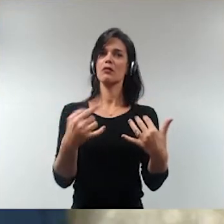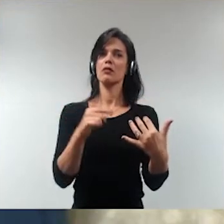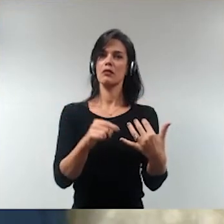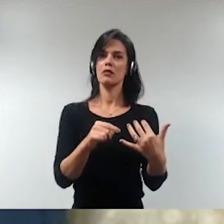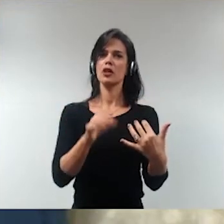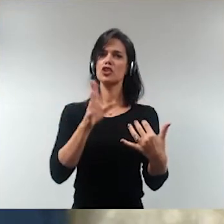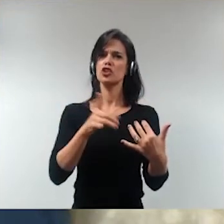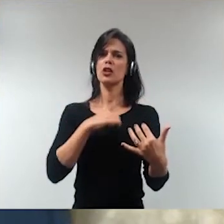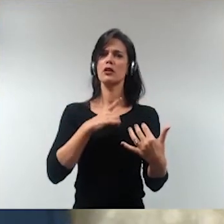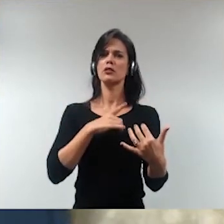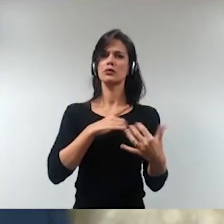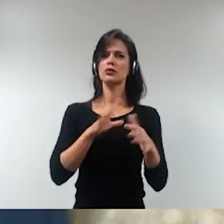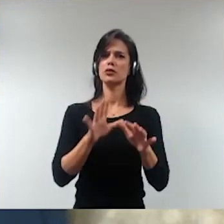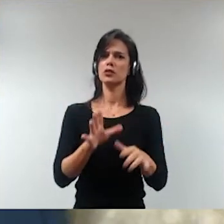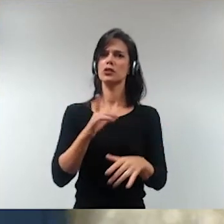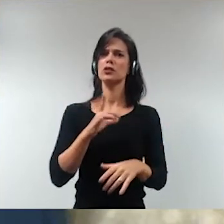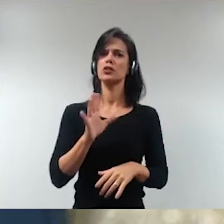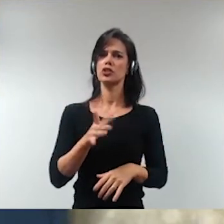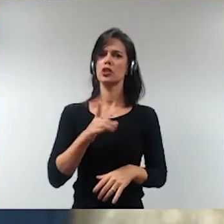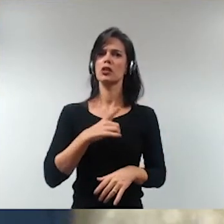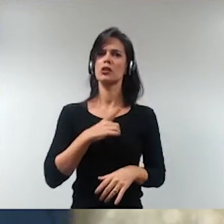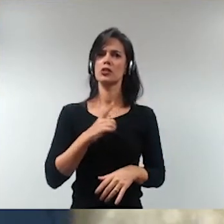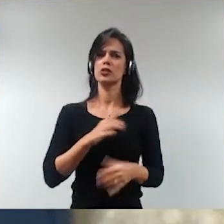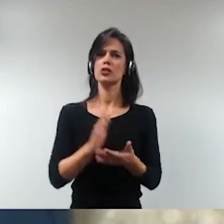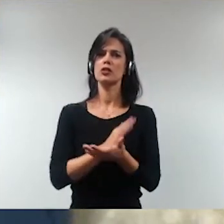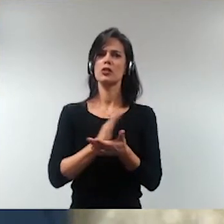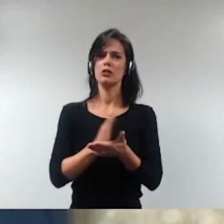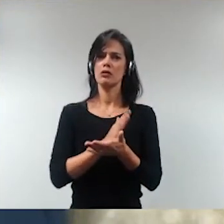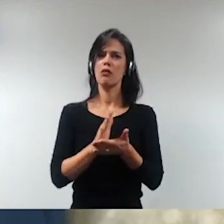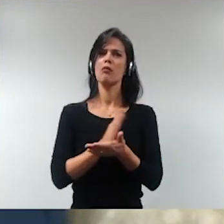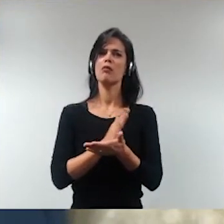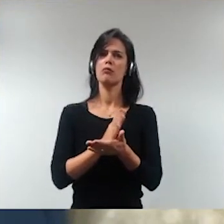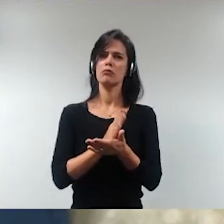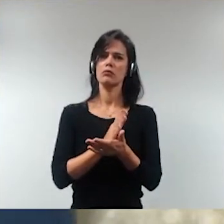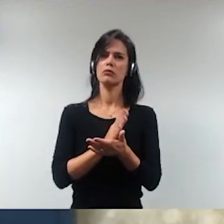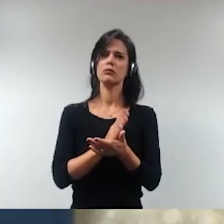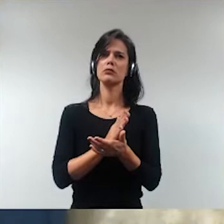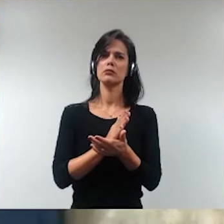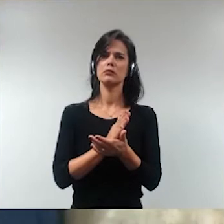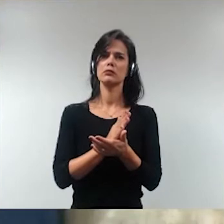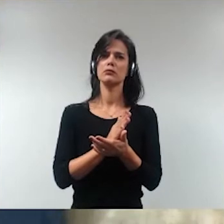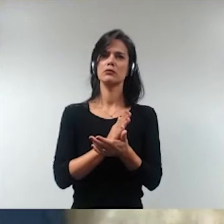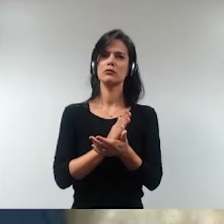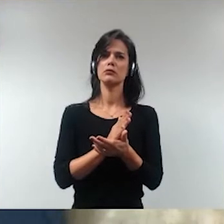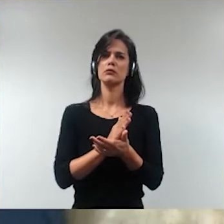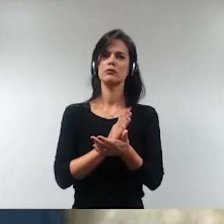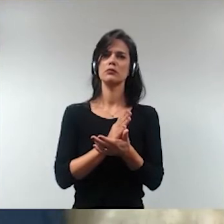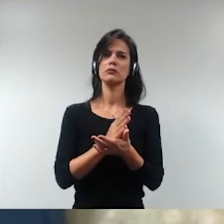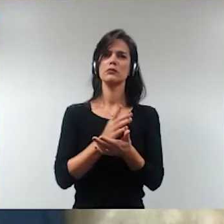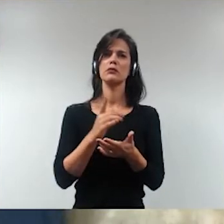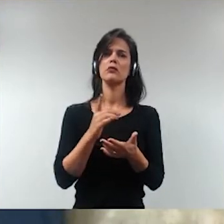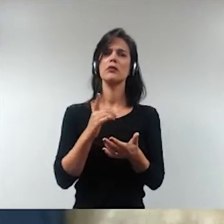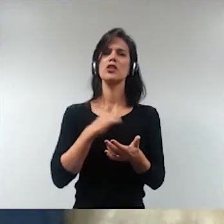já existiam. Nós já tínhamos previsões legais da existência das sessões de julgamento